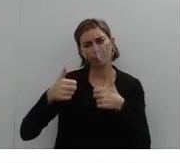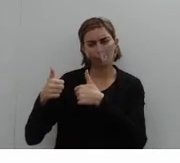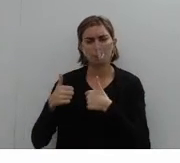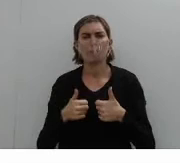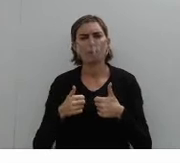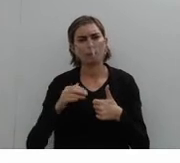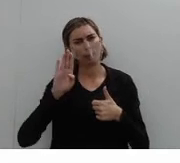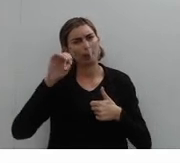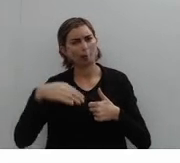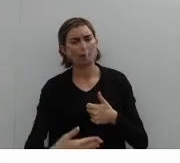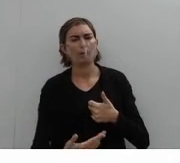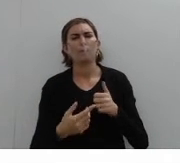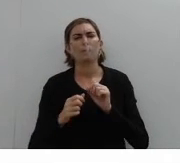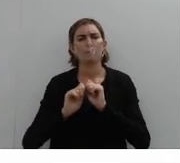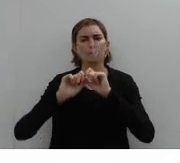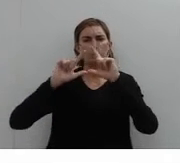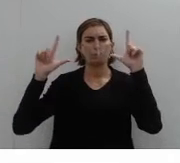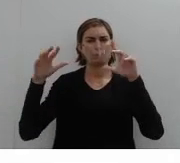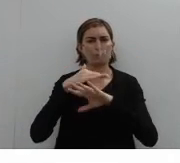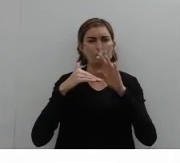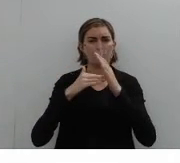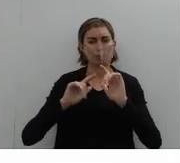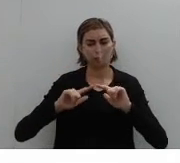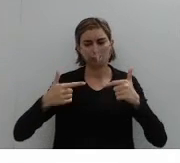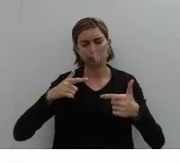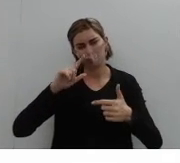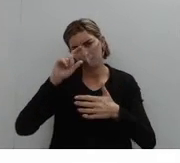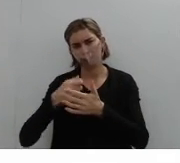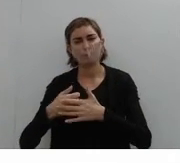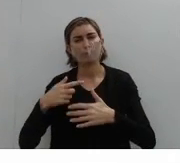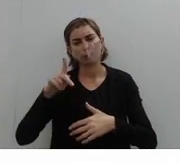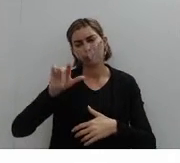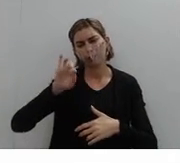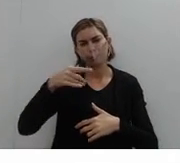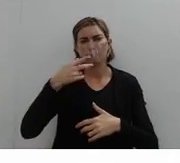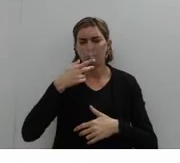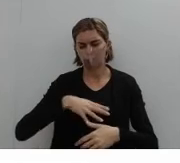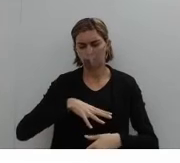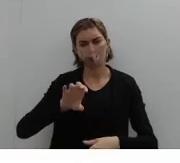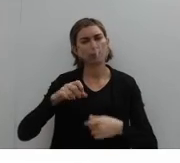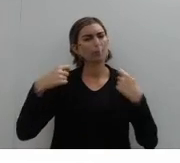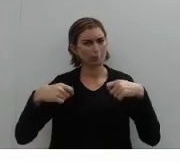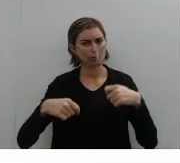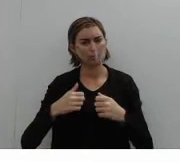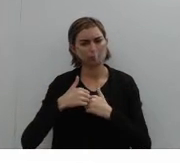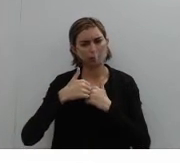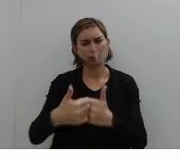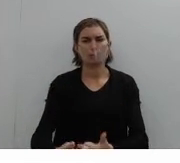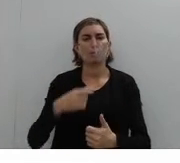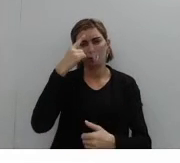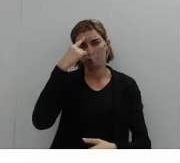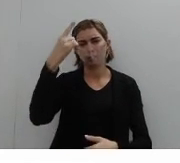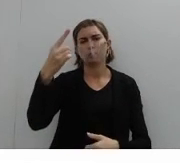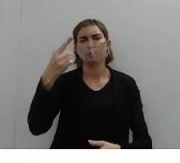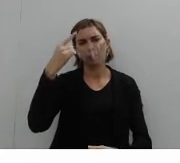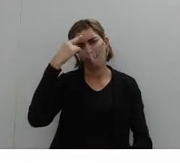o bem que iluminava todas as nossas ações. Então Platão dizia isso, a ética deveria ser guiada pela ideia do